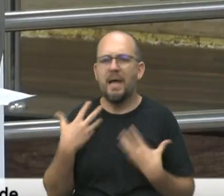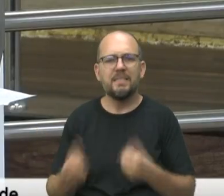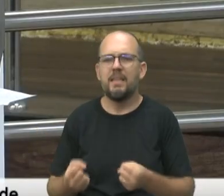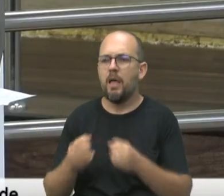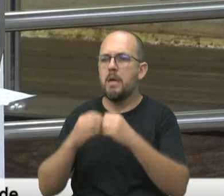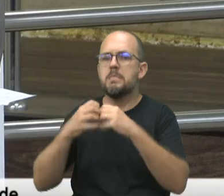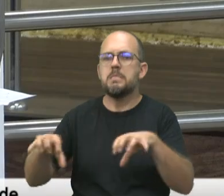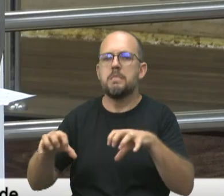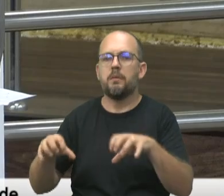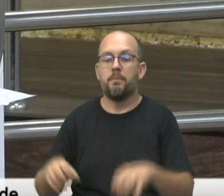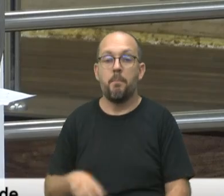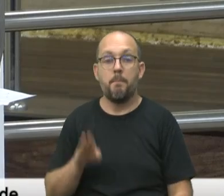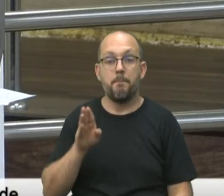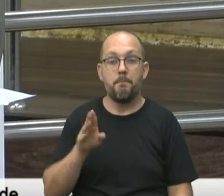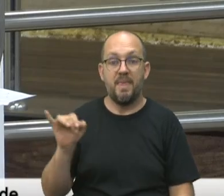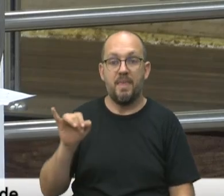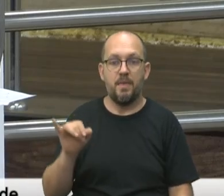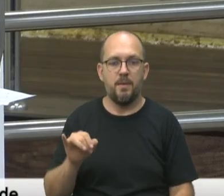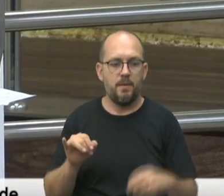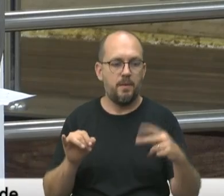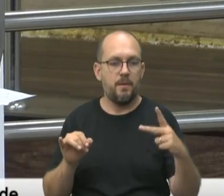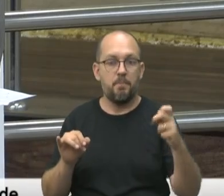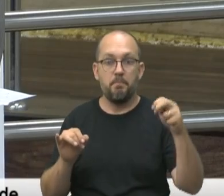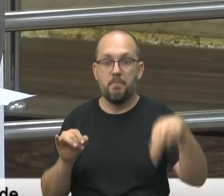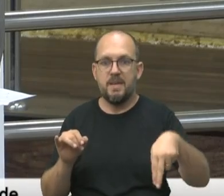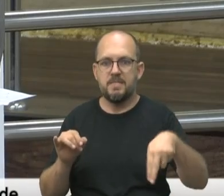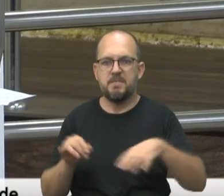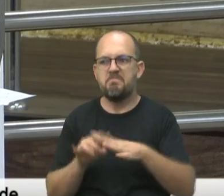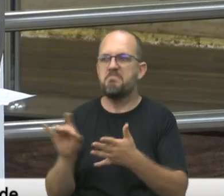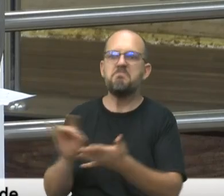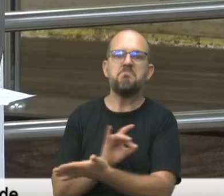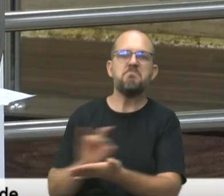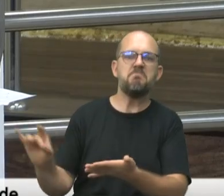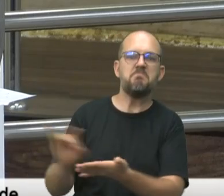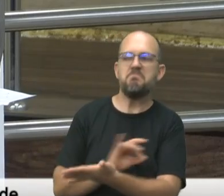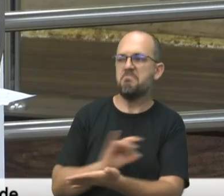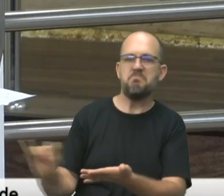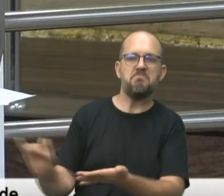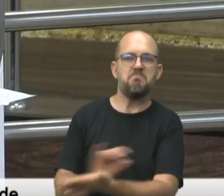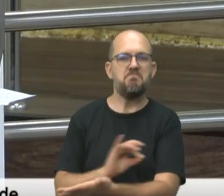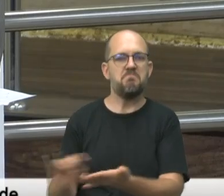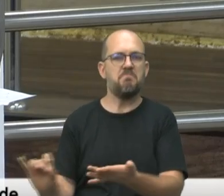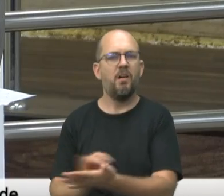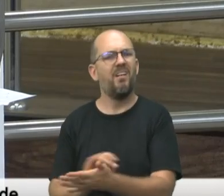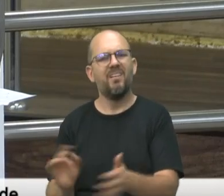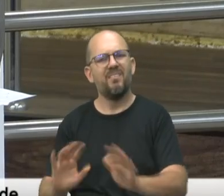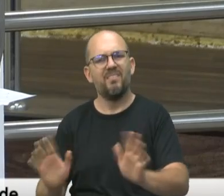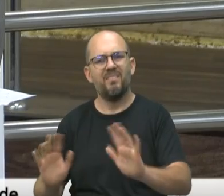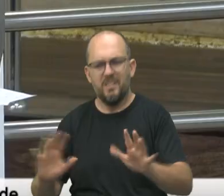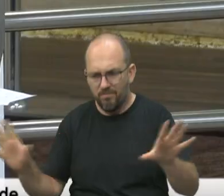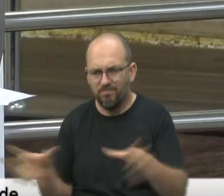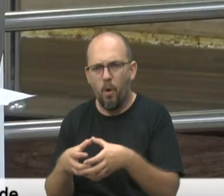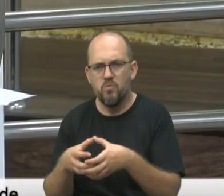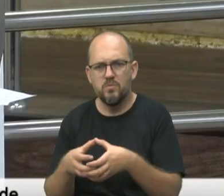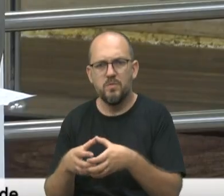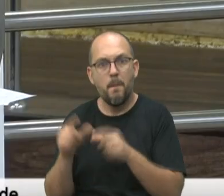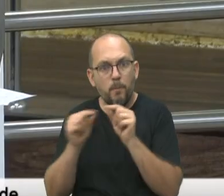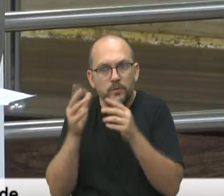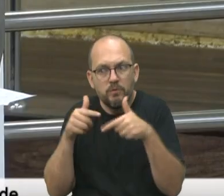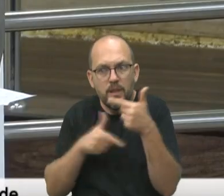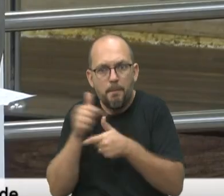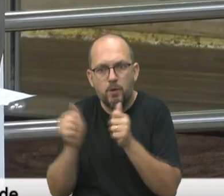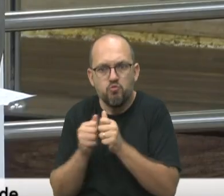que entre bissexuais e pansexuais a gente tenha mais motivo para brigar e fazer picuinha na internet do que motivo para estar trabalhando